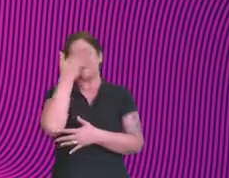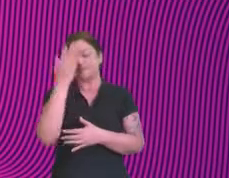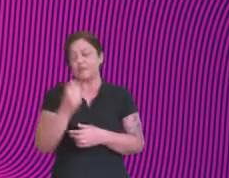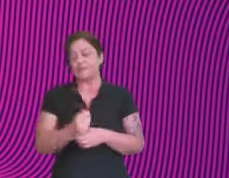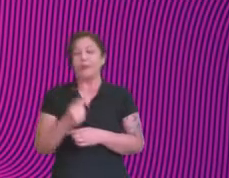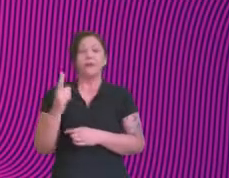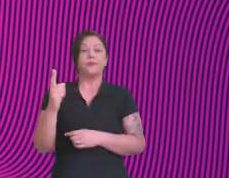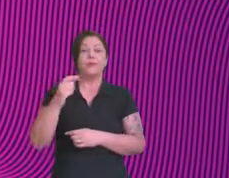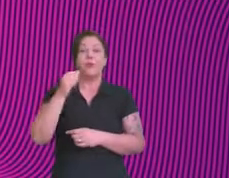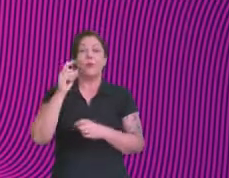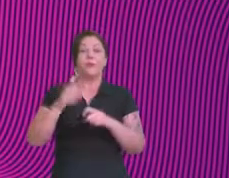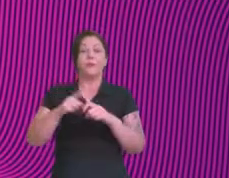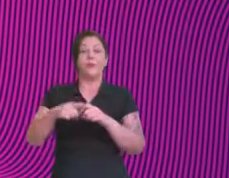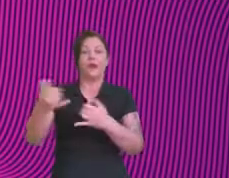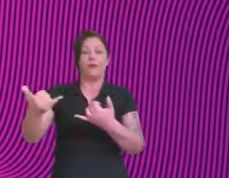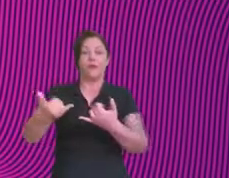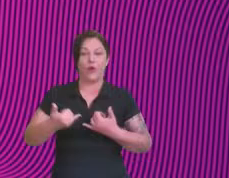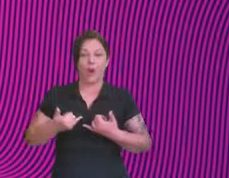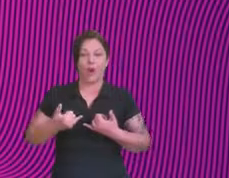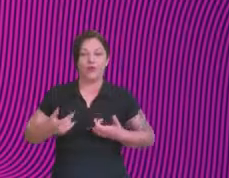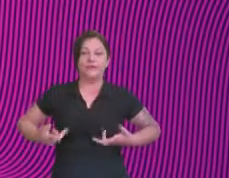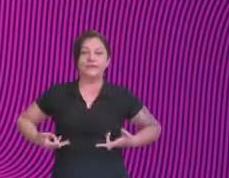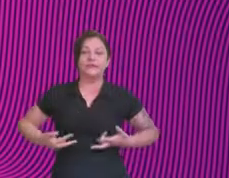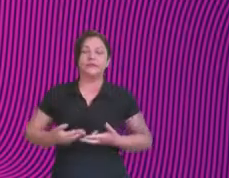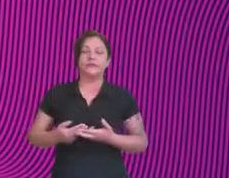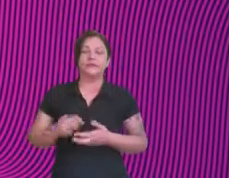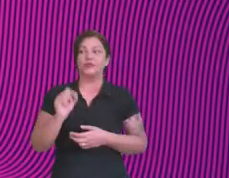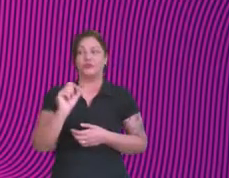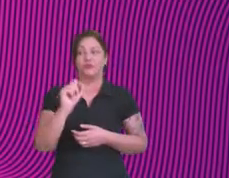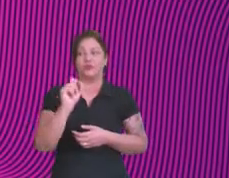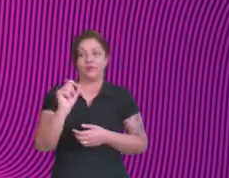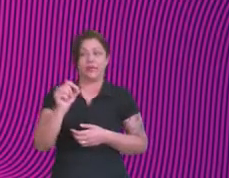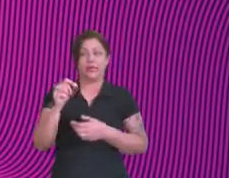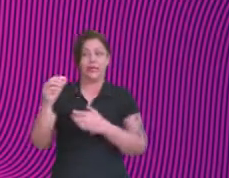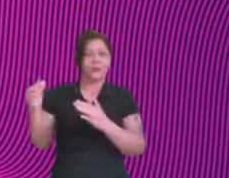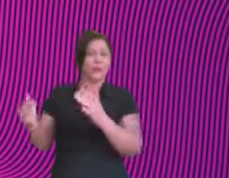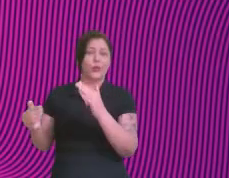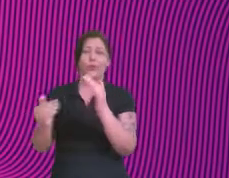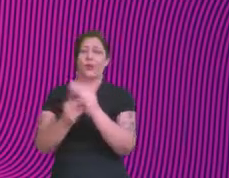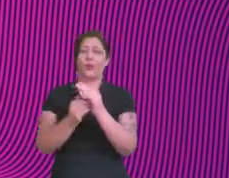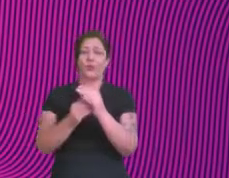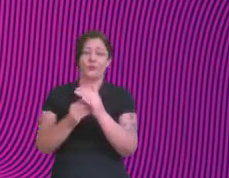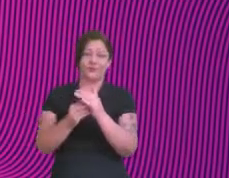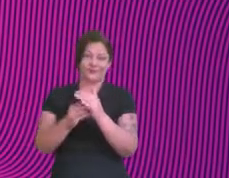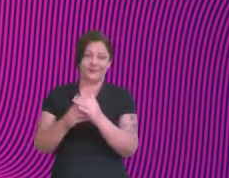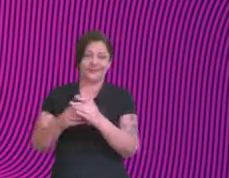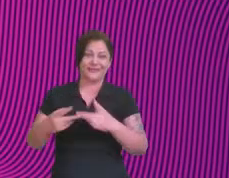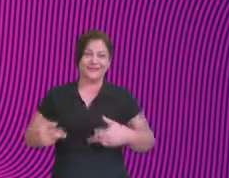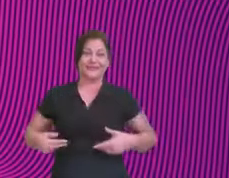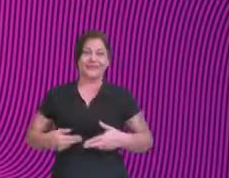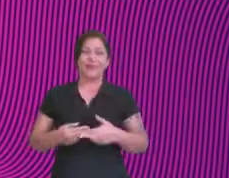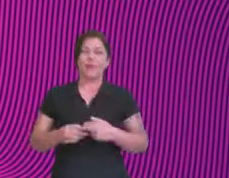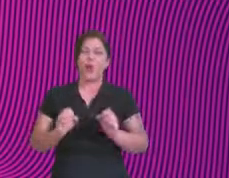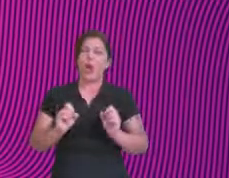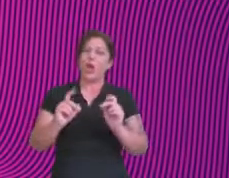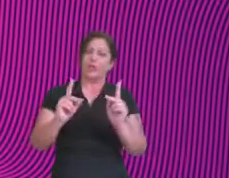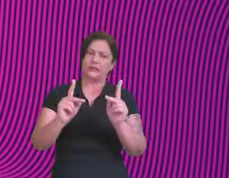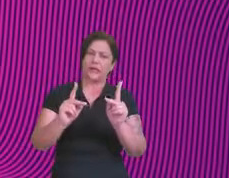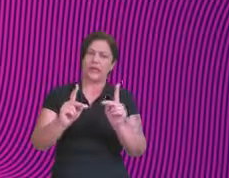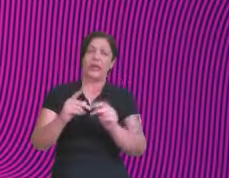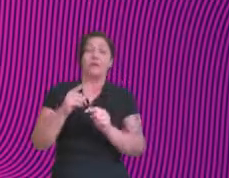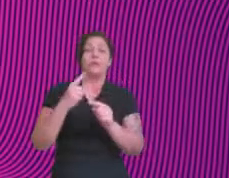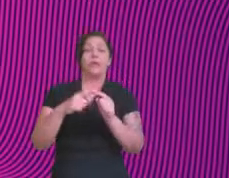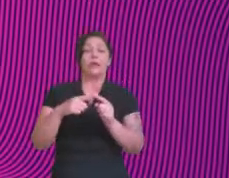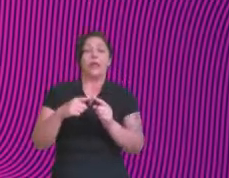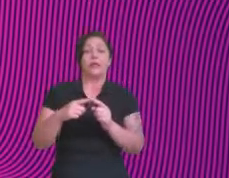a cirurgia é o melhor tratamento adjuvante. E eu acredito nisso. Eu acho que a gente vai fazer tudo neoadjuvante